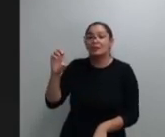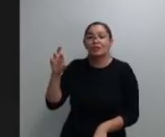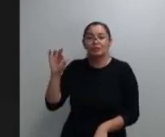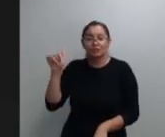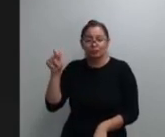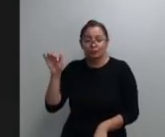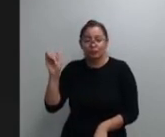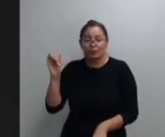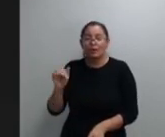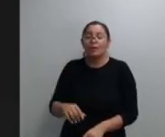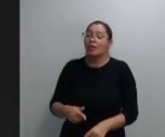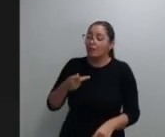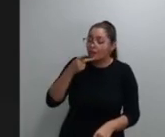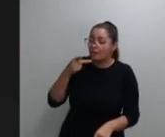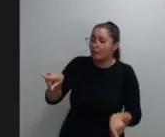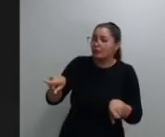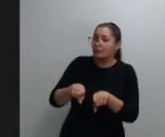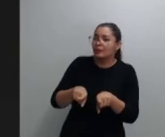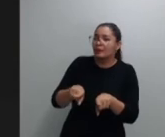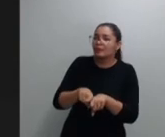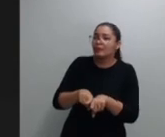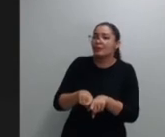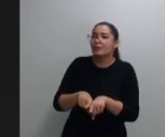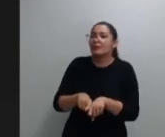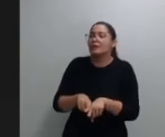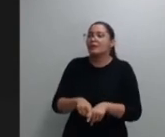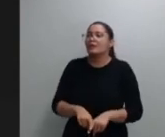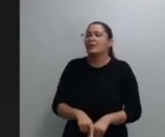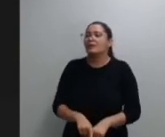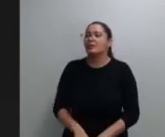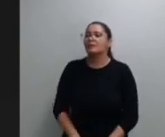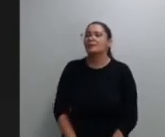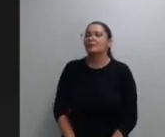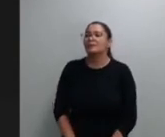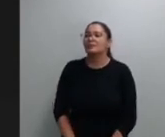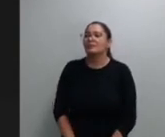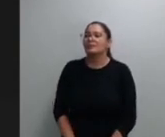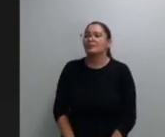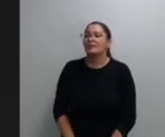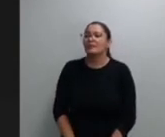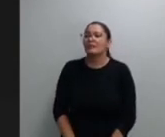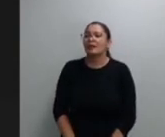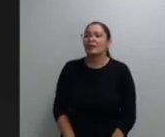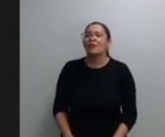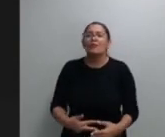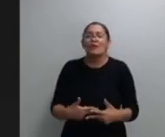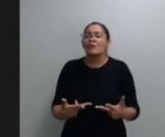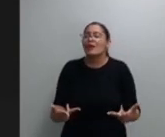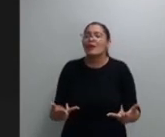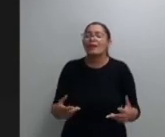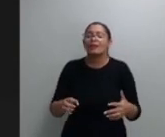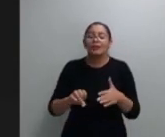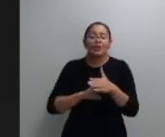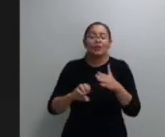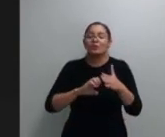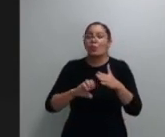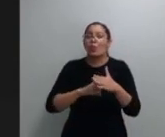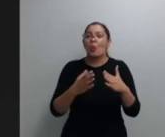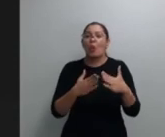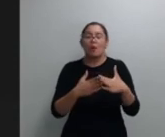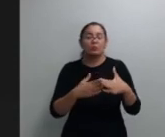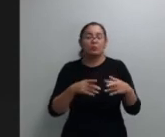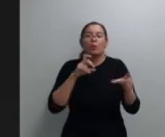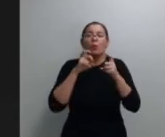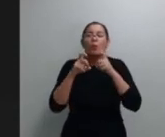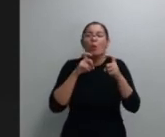essa essa coisa é para ele favorecer a livre concorrência o grande administrativista